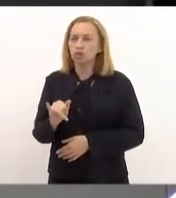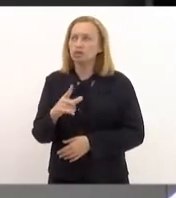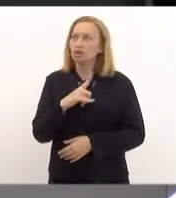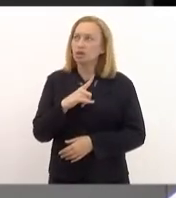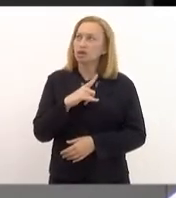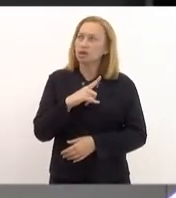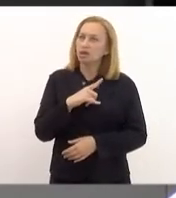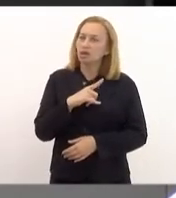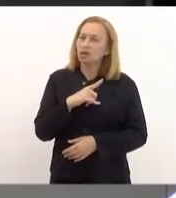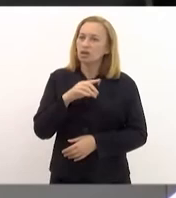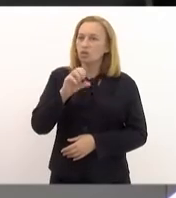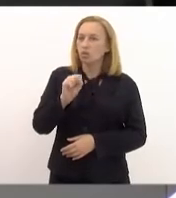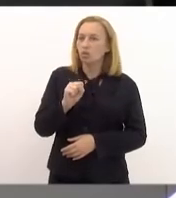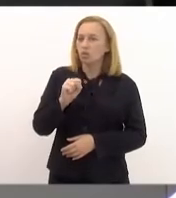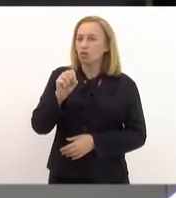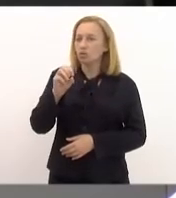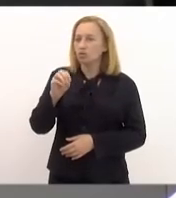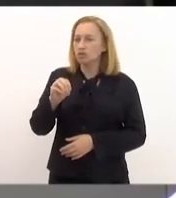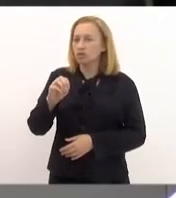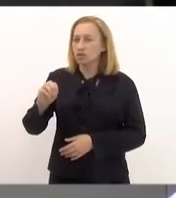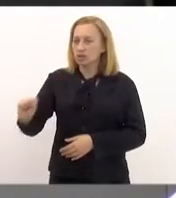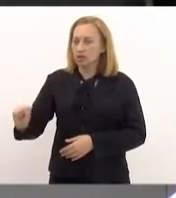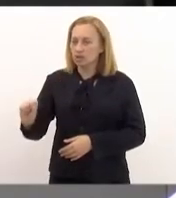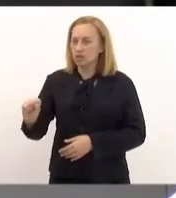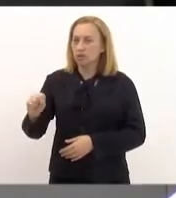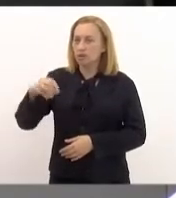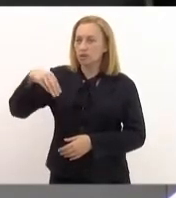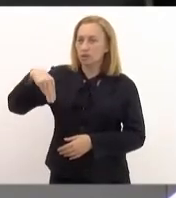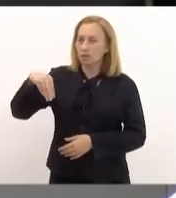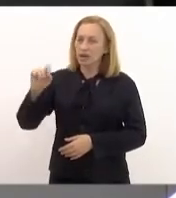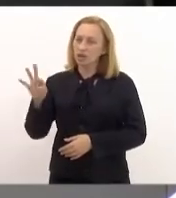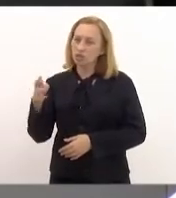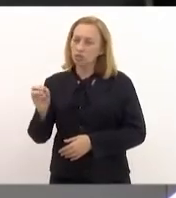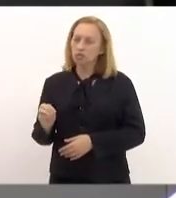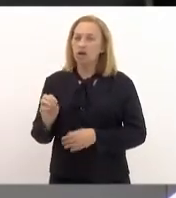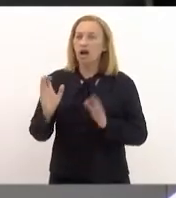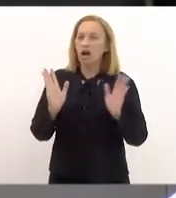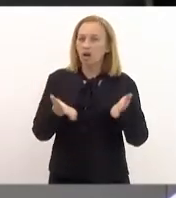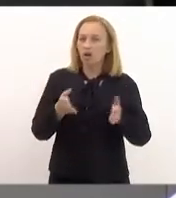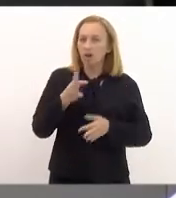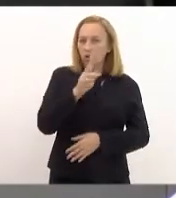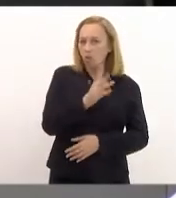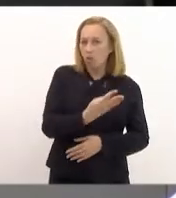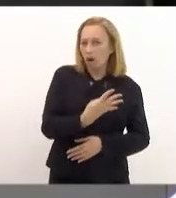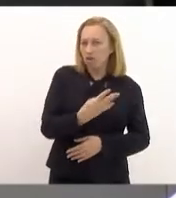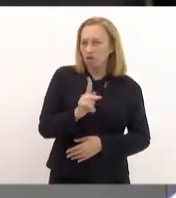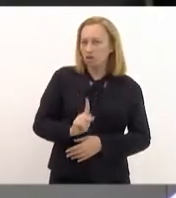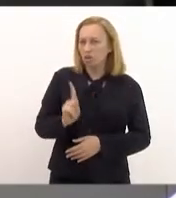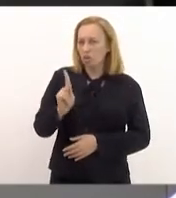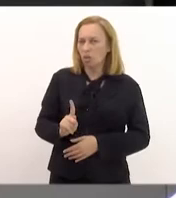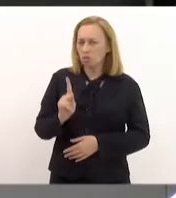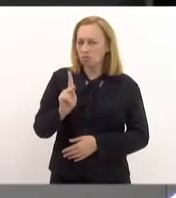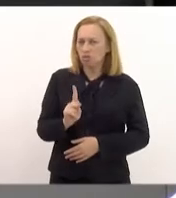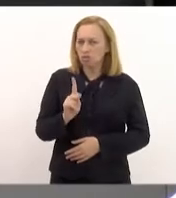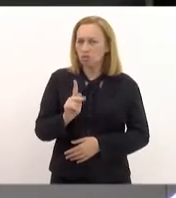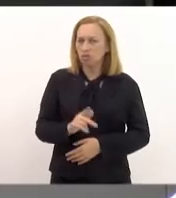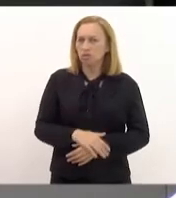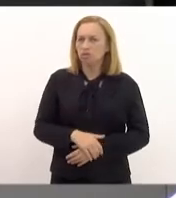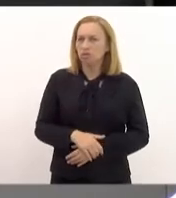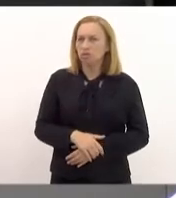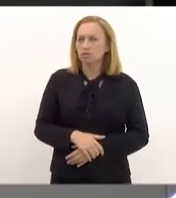de 800 metros, ele agora parece que são 4 quilômetros, né? Coisas para ser adequado até